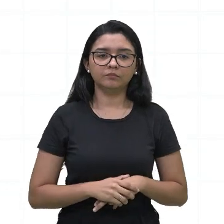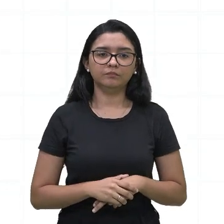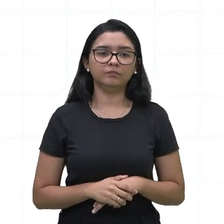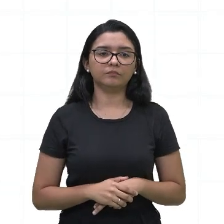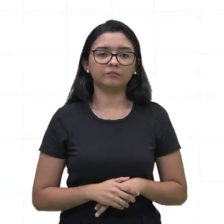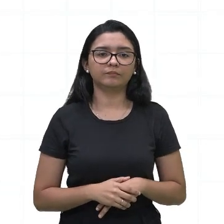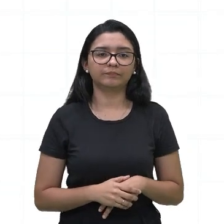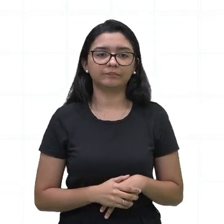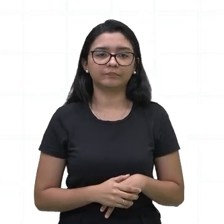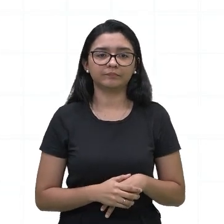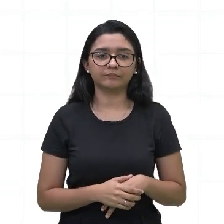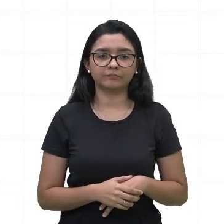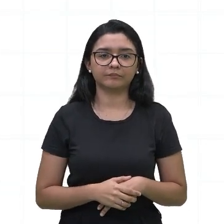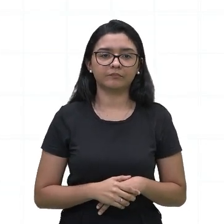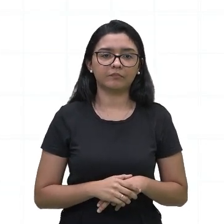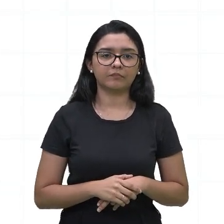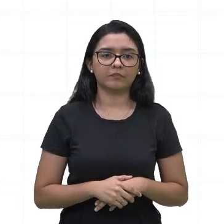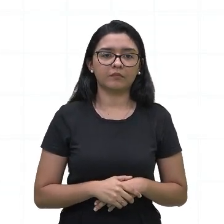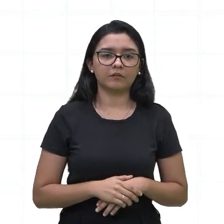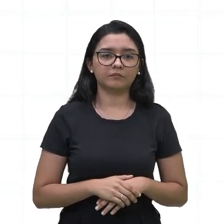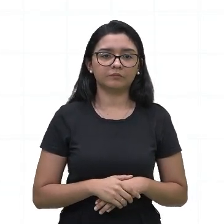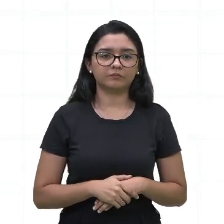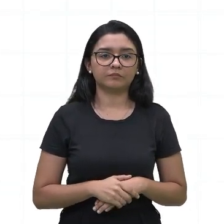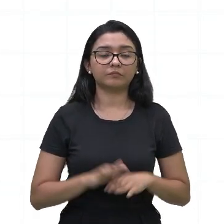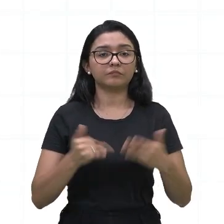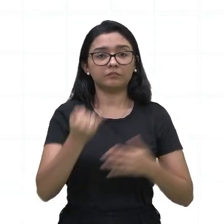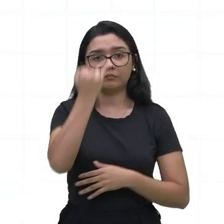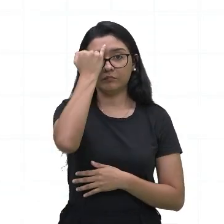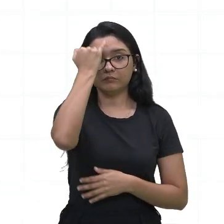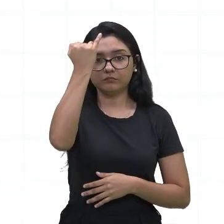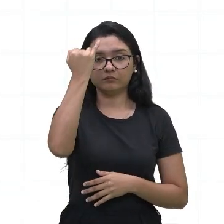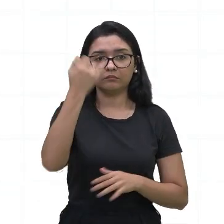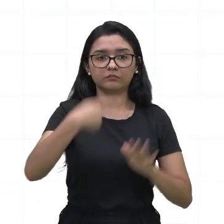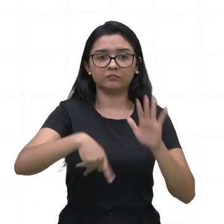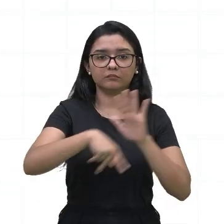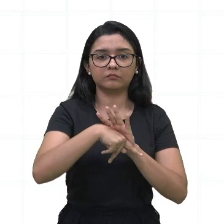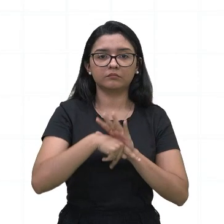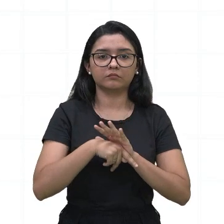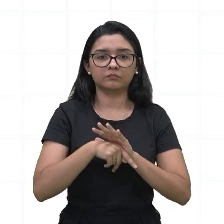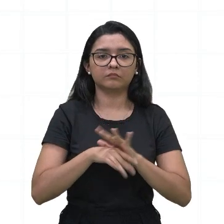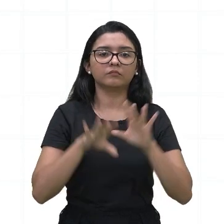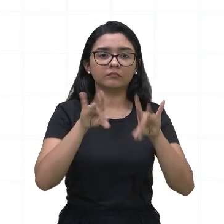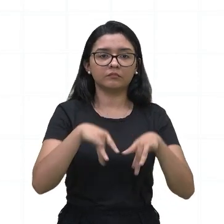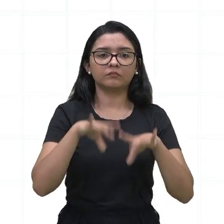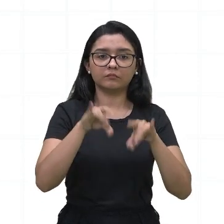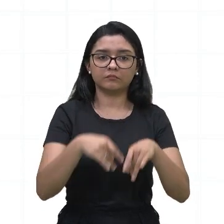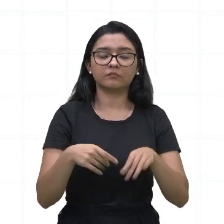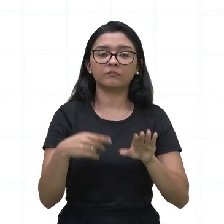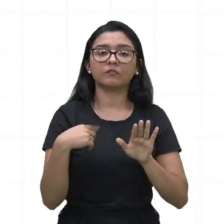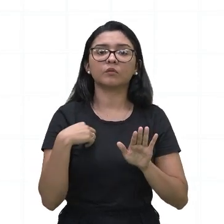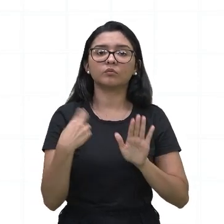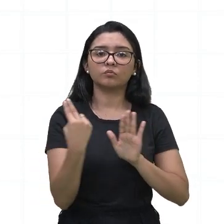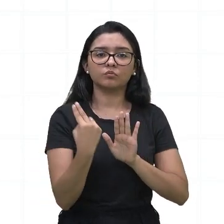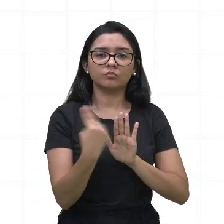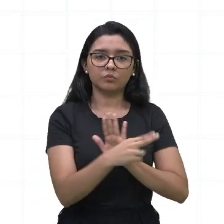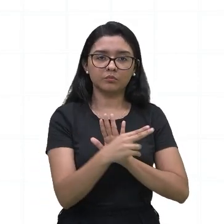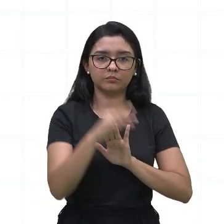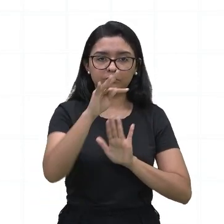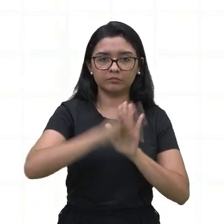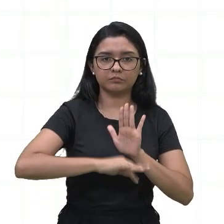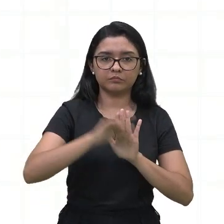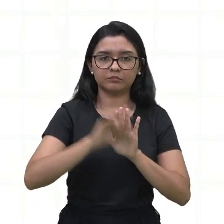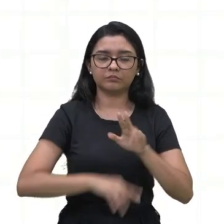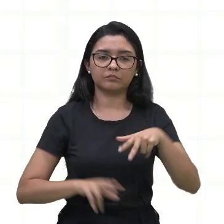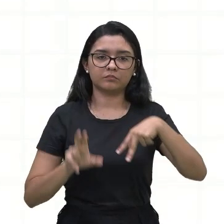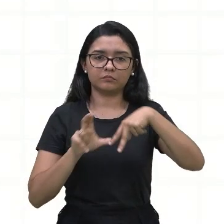Então, a ideia veio da Austrália. Temos um texto aqui chamado Bambolê. A ideia do brinquedo